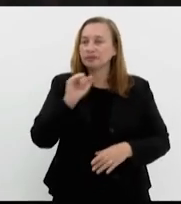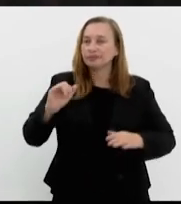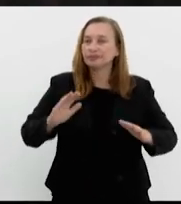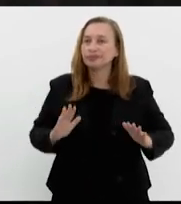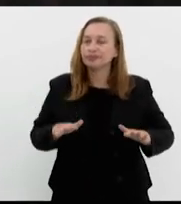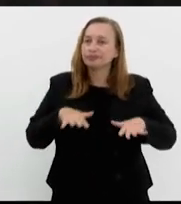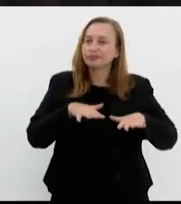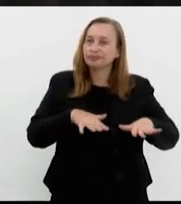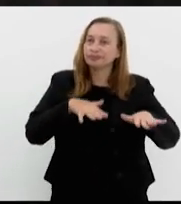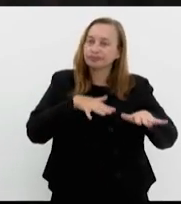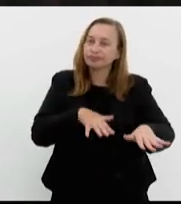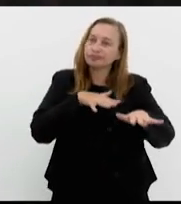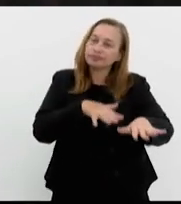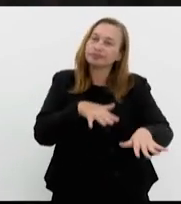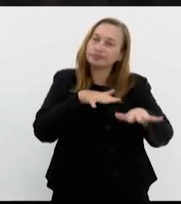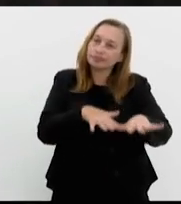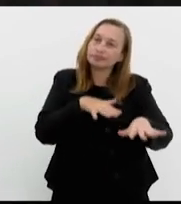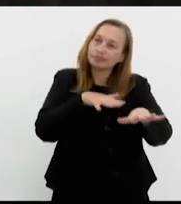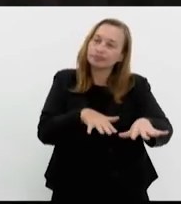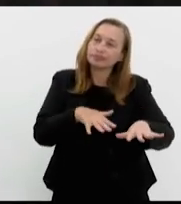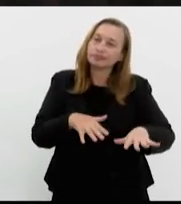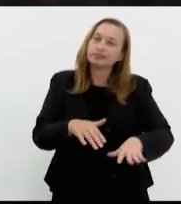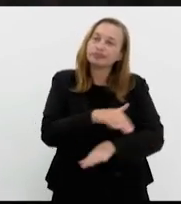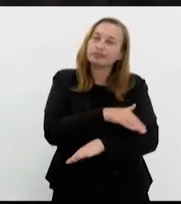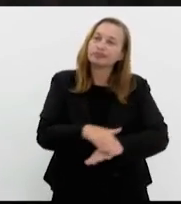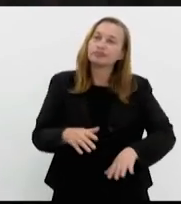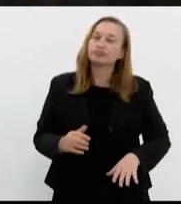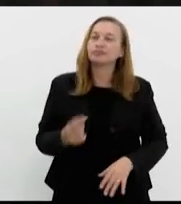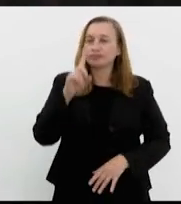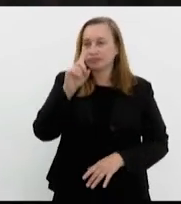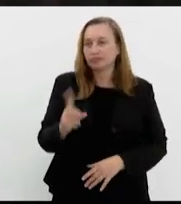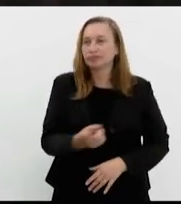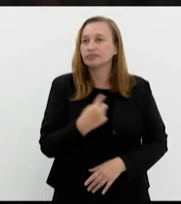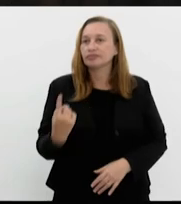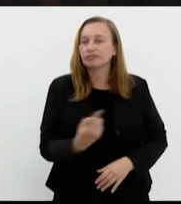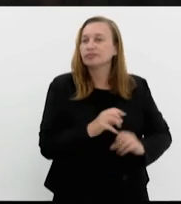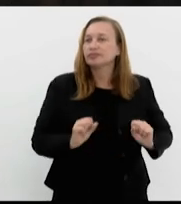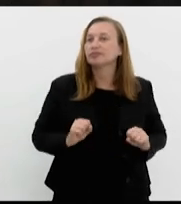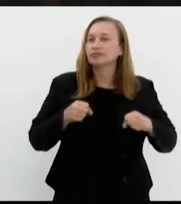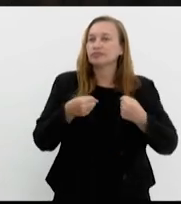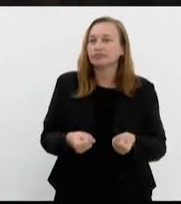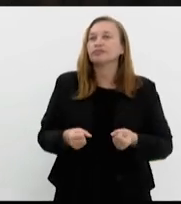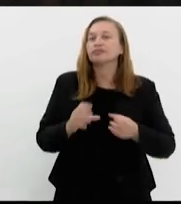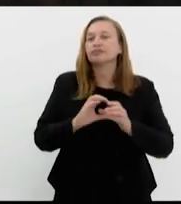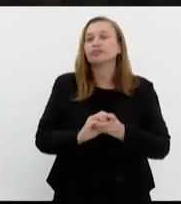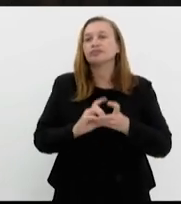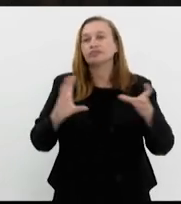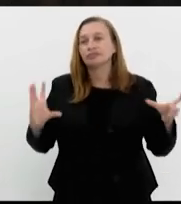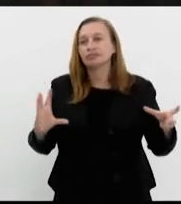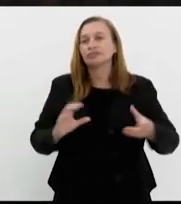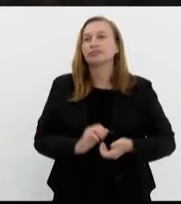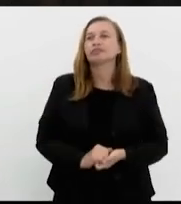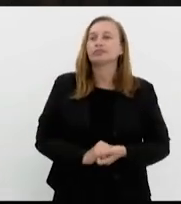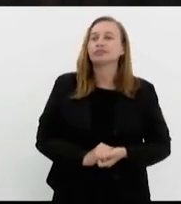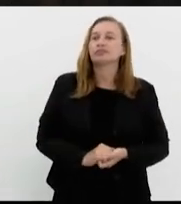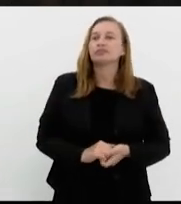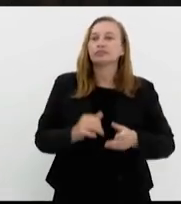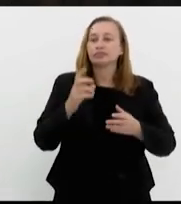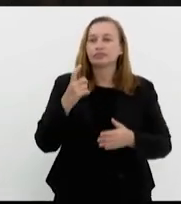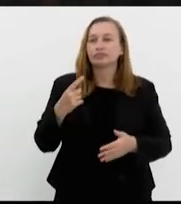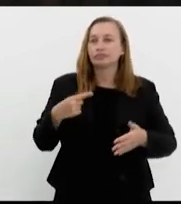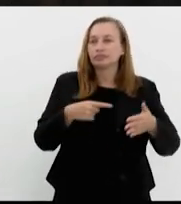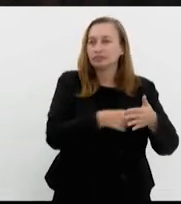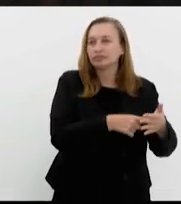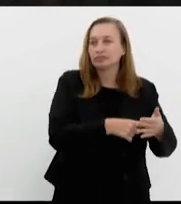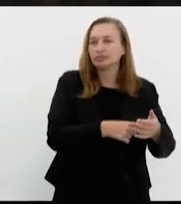manifestação, de ir às ruas pelos nossos direitos, pela defesa da democracia, para denunciarmos